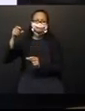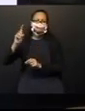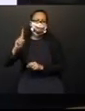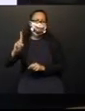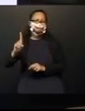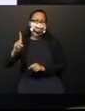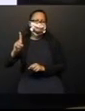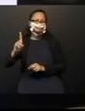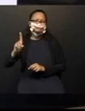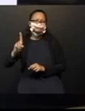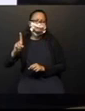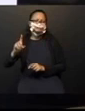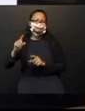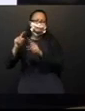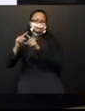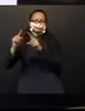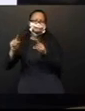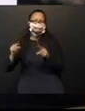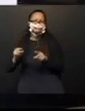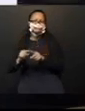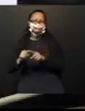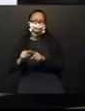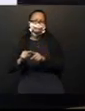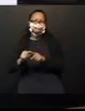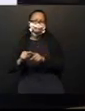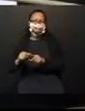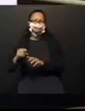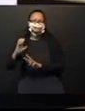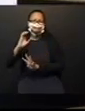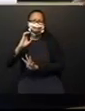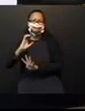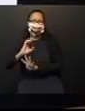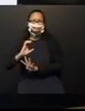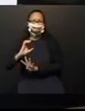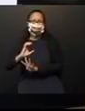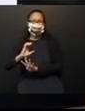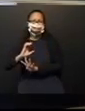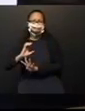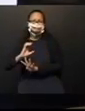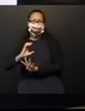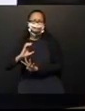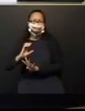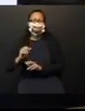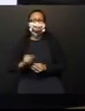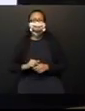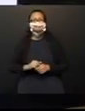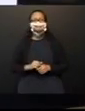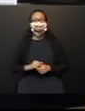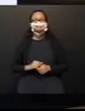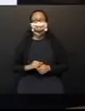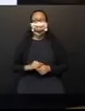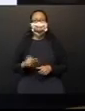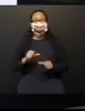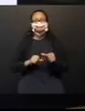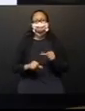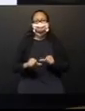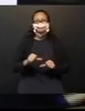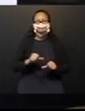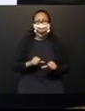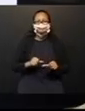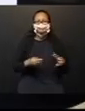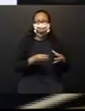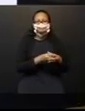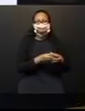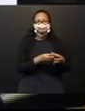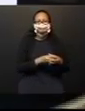interessante. Aqui eu não tinha uma centena. Olha como que acabou. Porque eu fui fazendo as trocas, eu fui